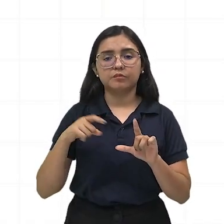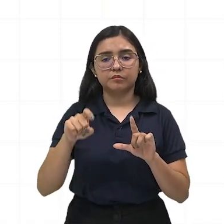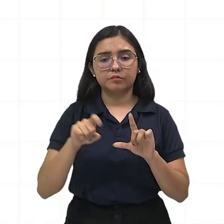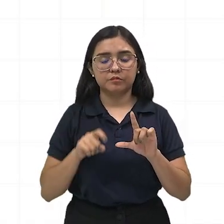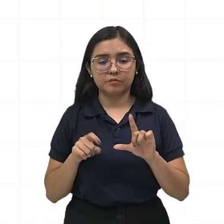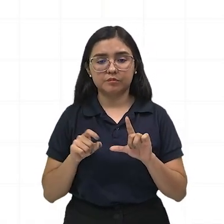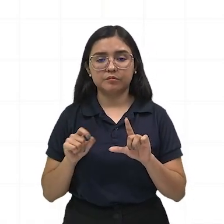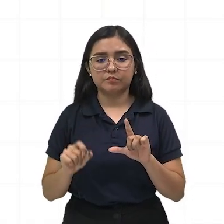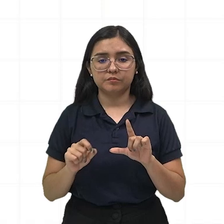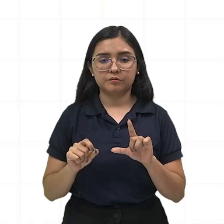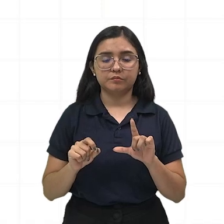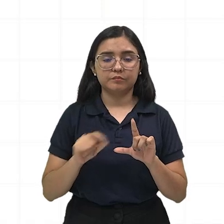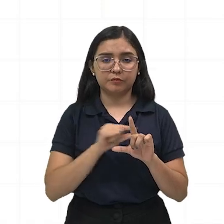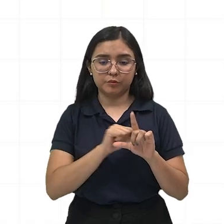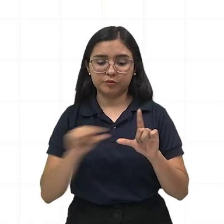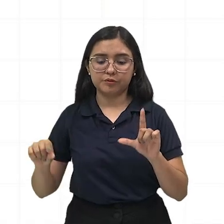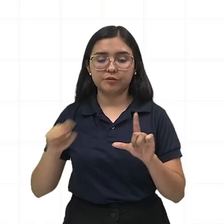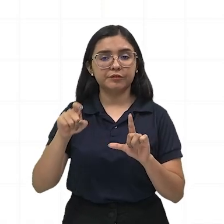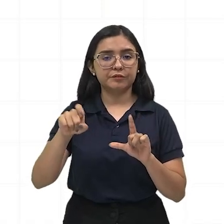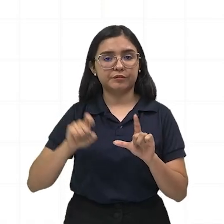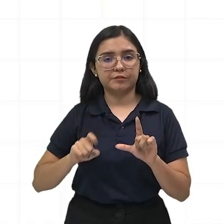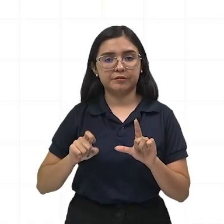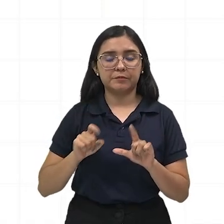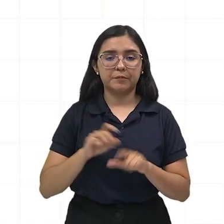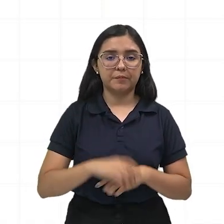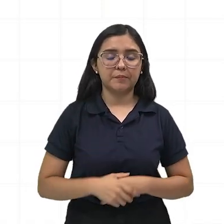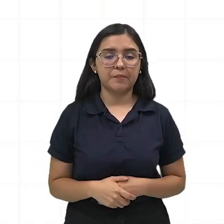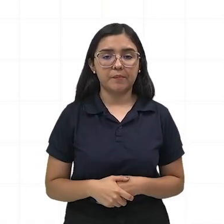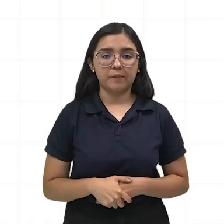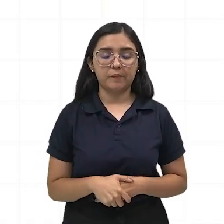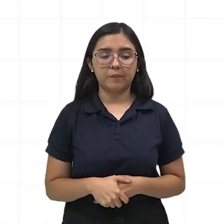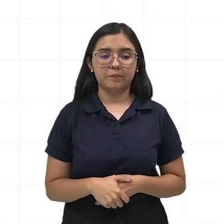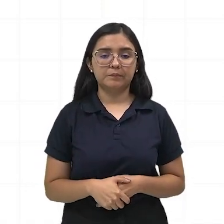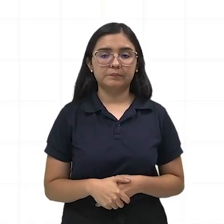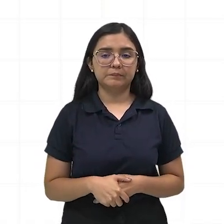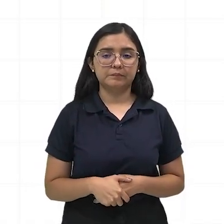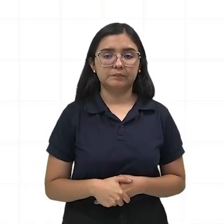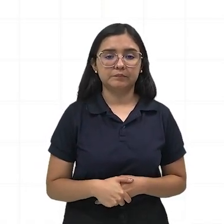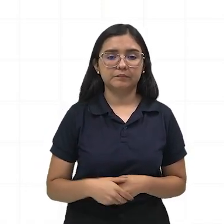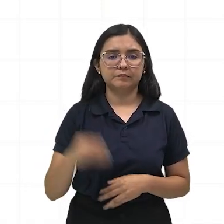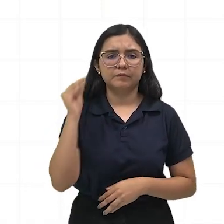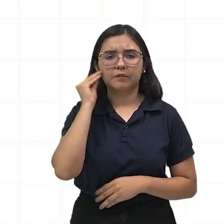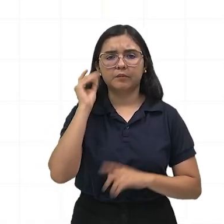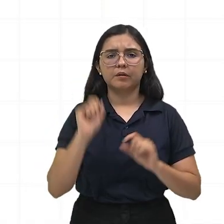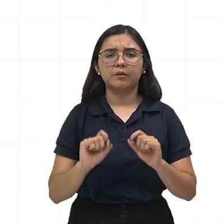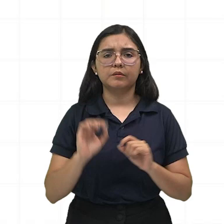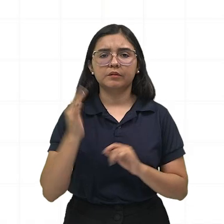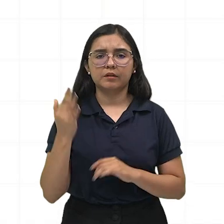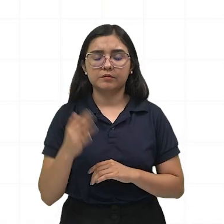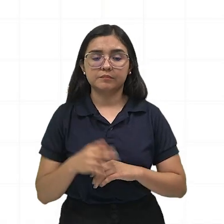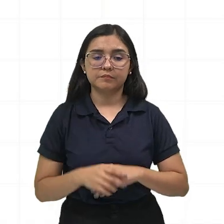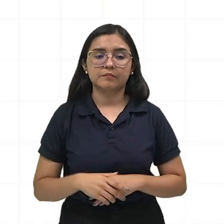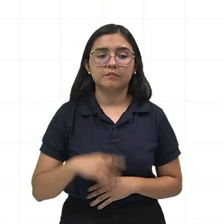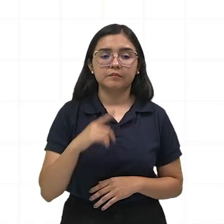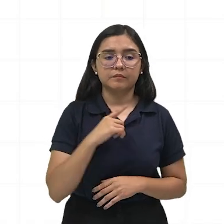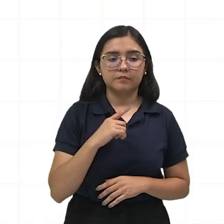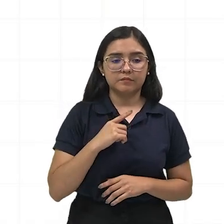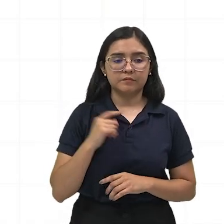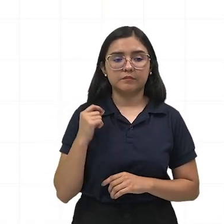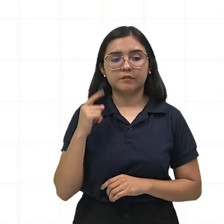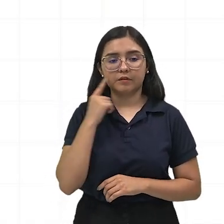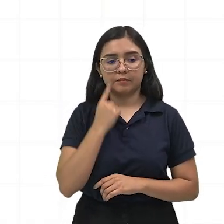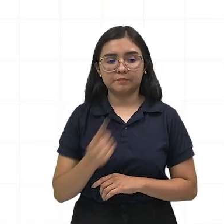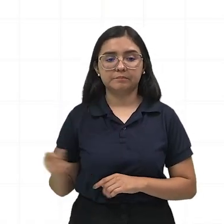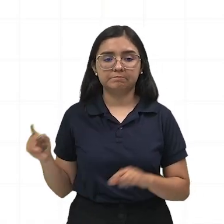de reflexão, o eixo horizontal, que é o eixo X. Tá? E vamos ver o que acontece, então. Nós temos aqui as